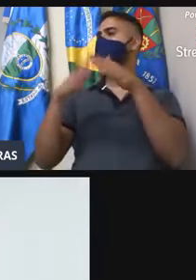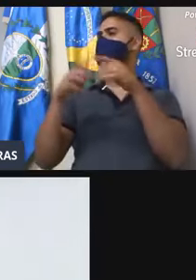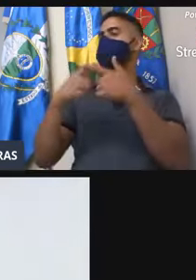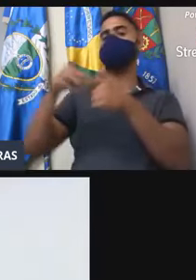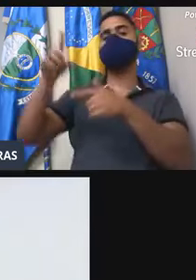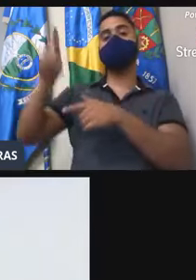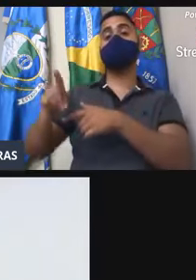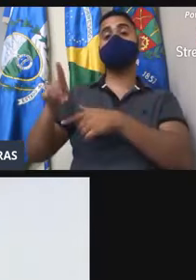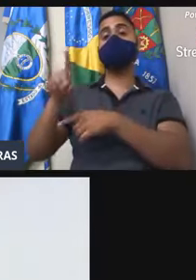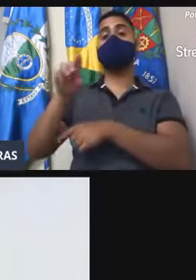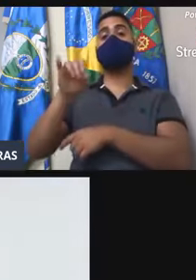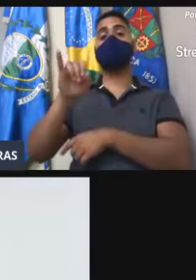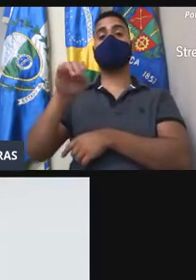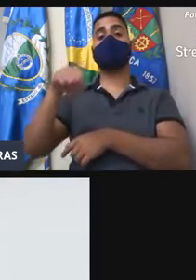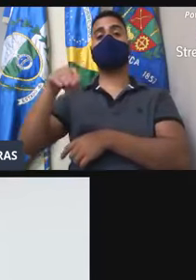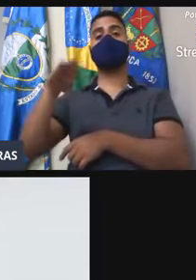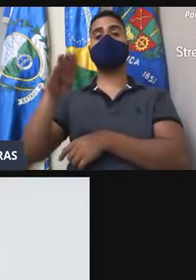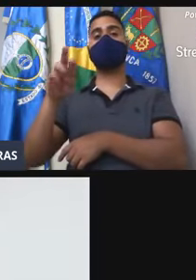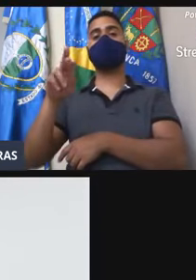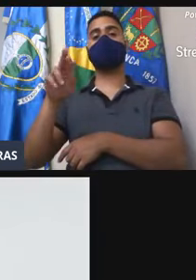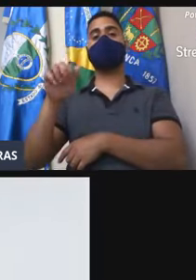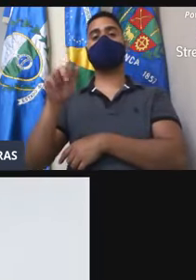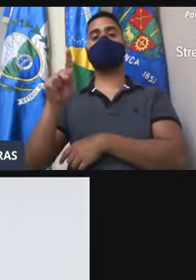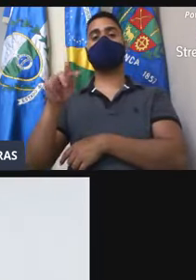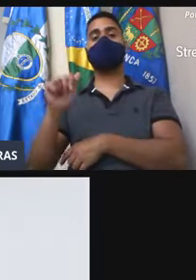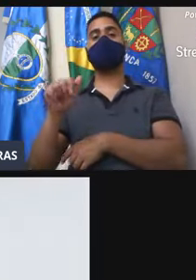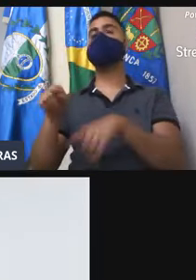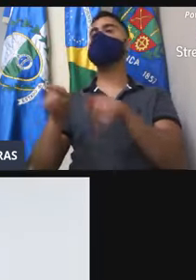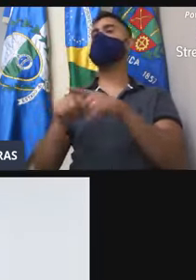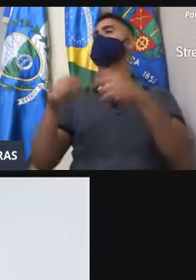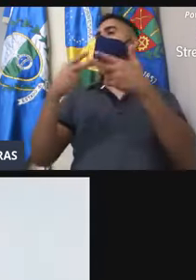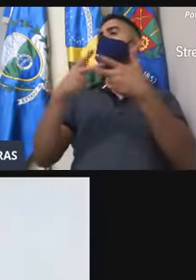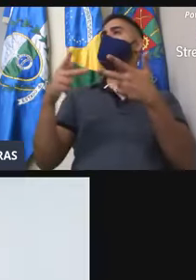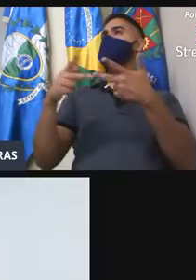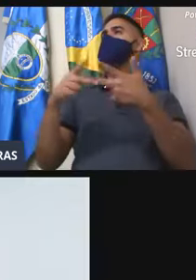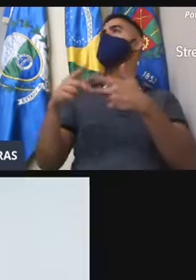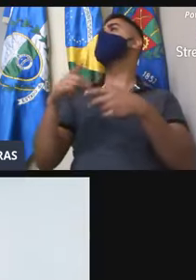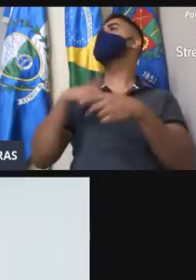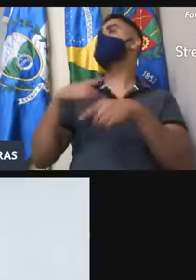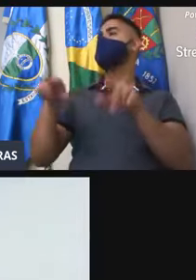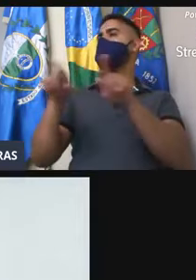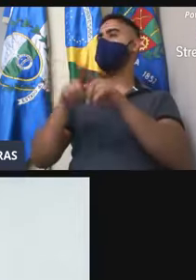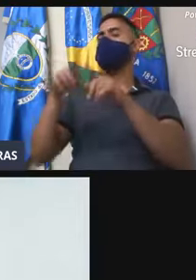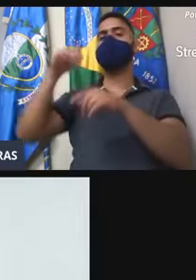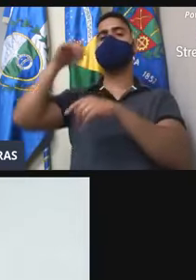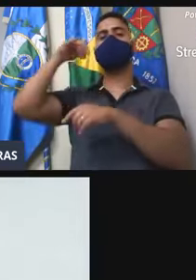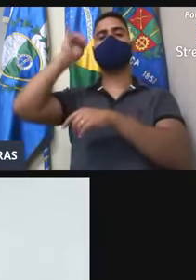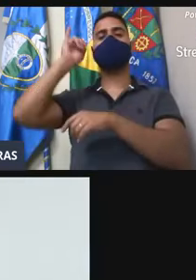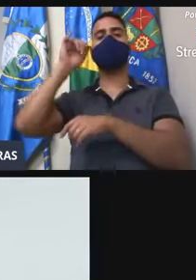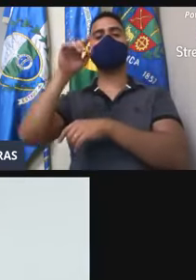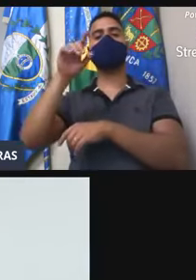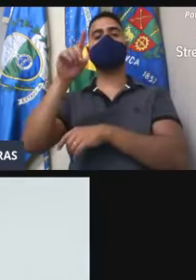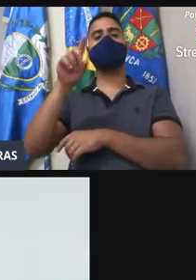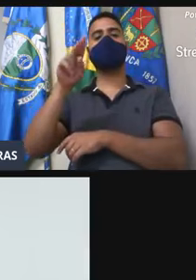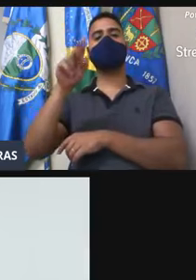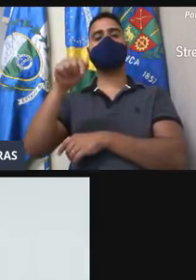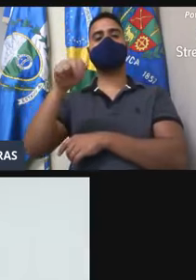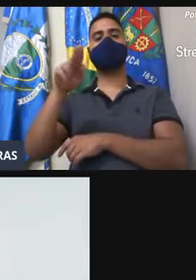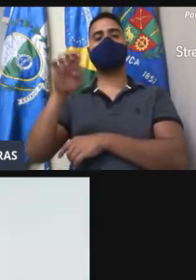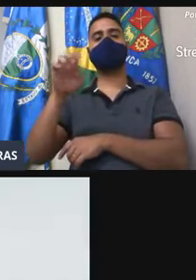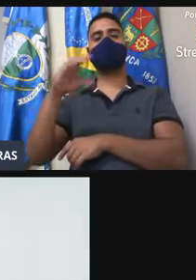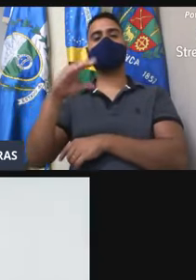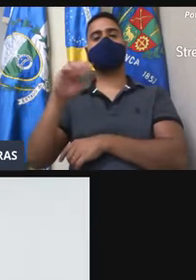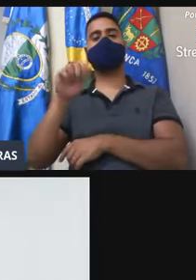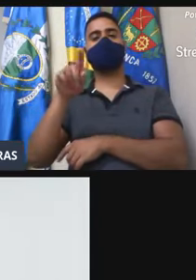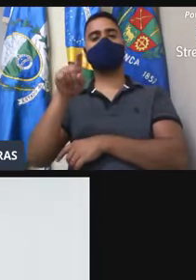da Embrapa, né, uns pertences de Duque de Caxias, que tem lá na Fazenda Duque de Caxias, a colocarmos lá na Casa Rosa